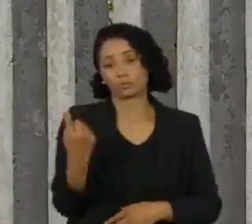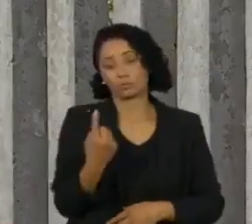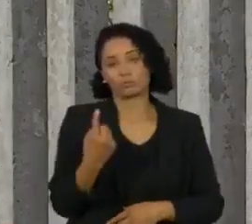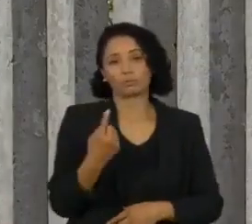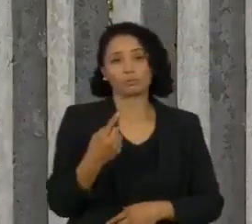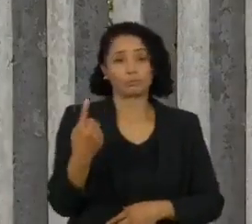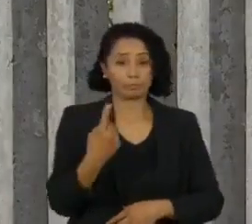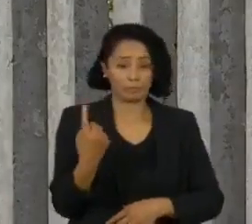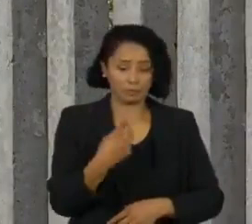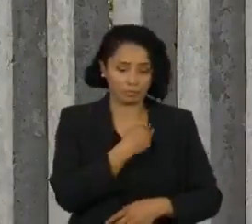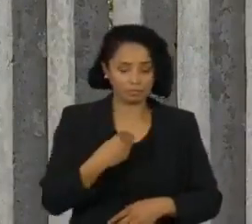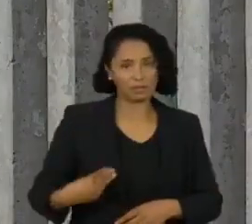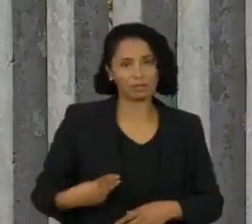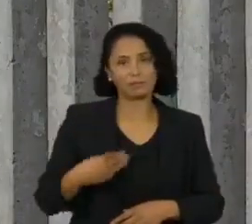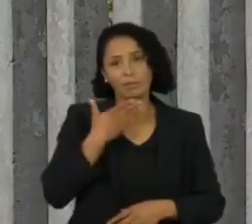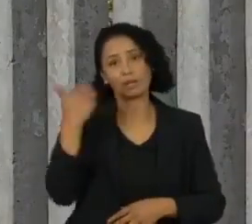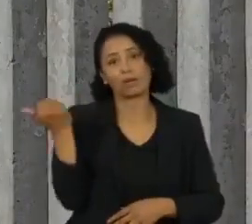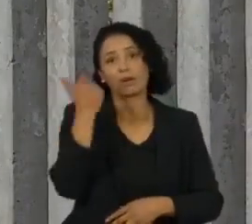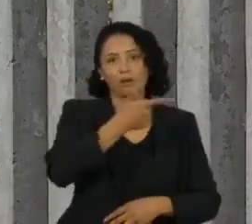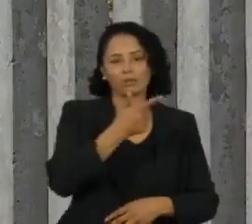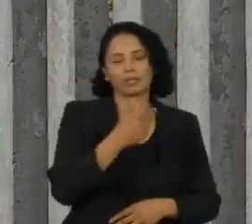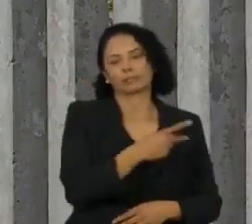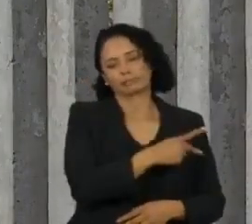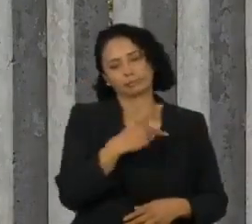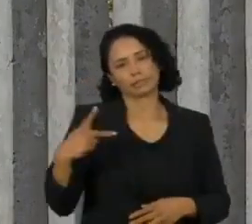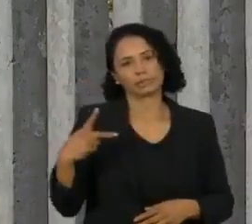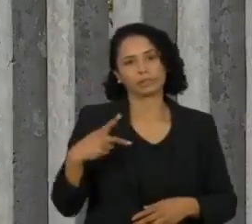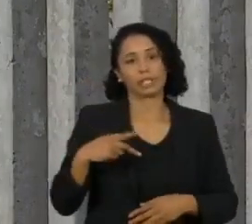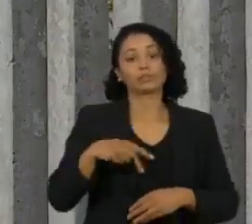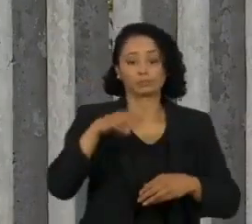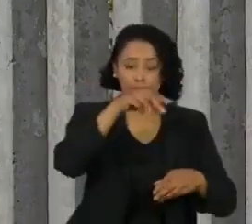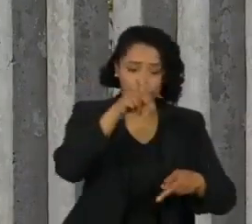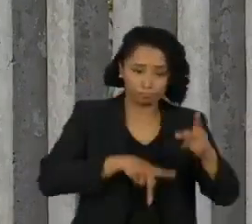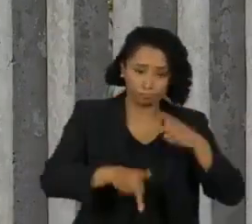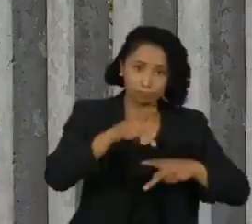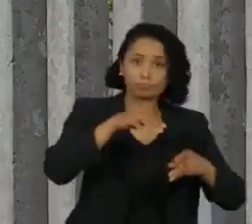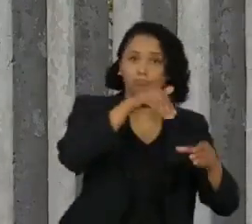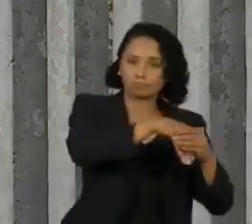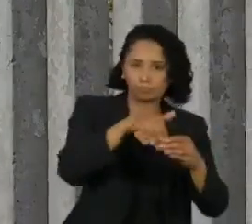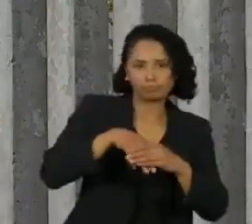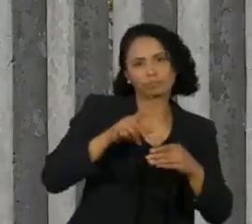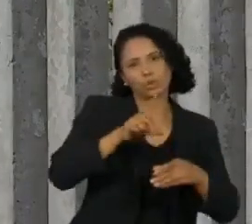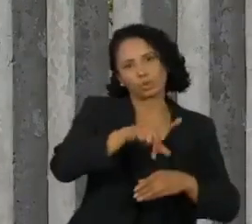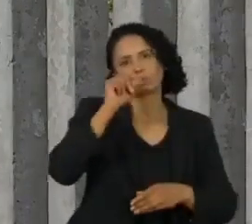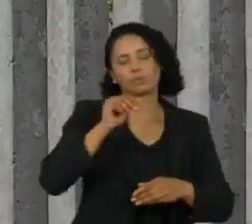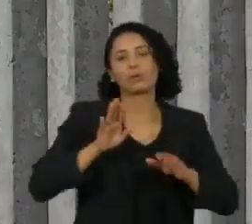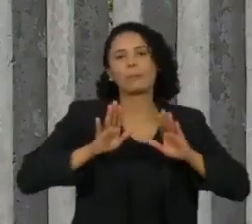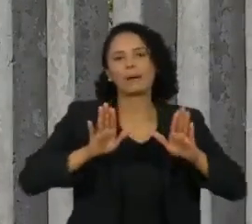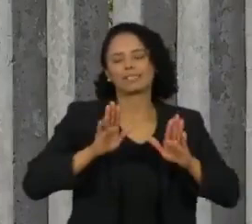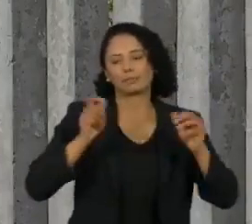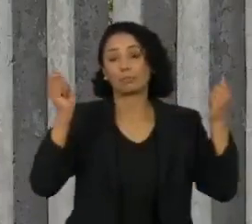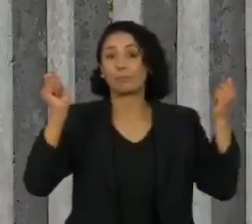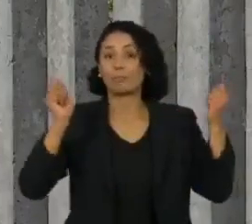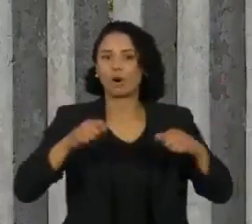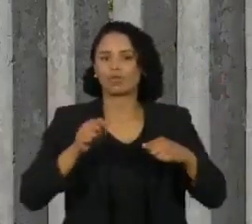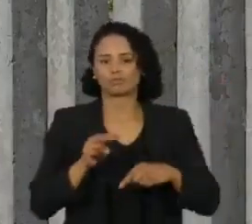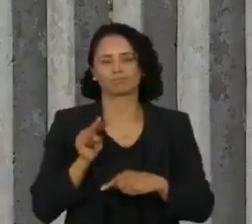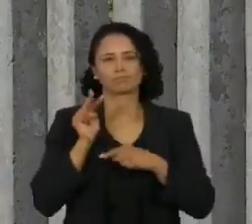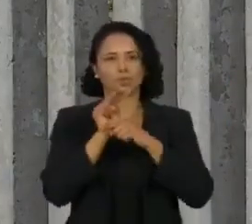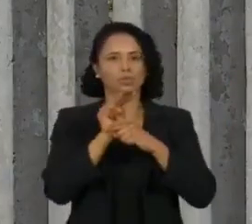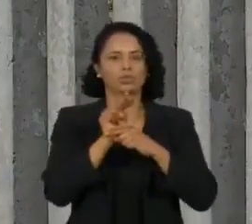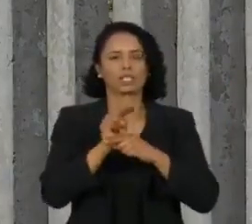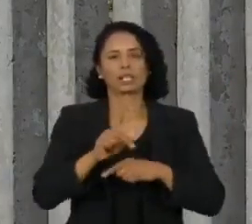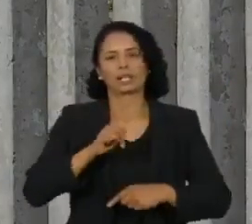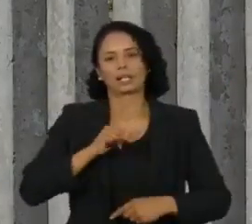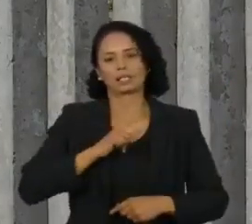que o presidente eleito pelo povo. Já os contrários consideram que isso poderia criar um escudo para governantes